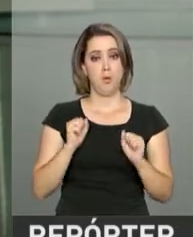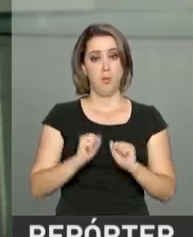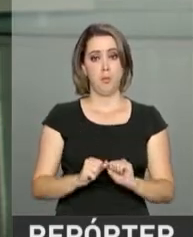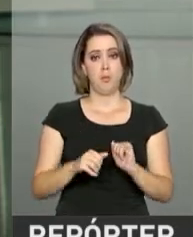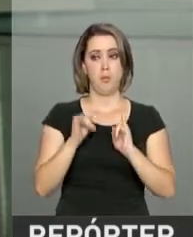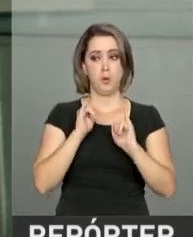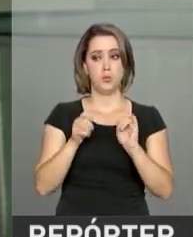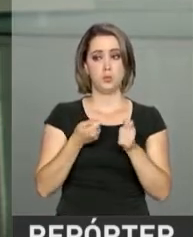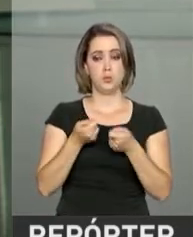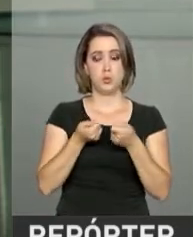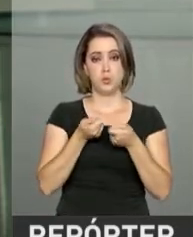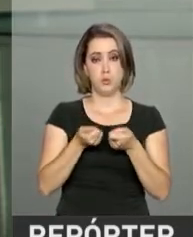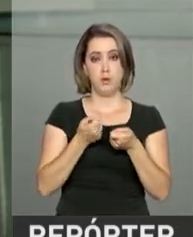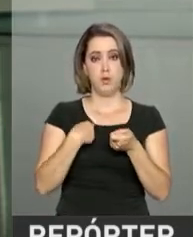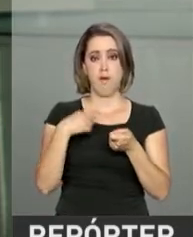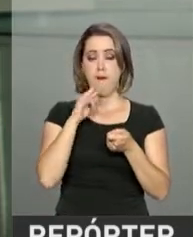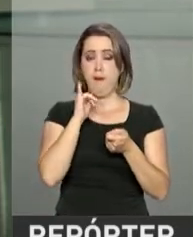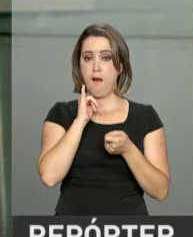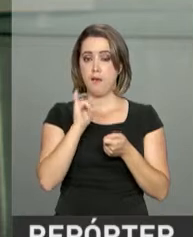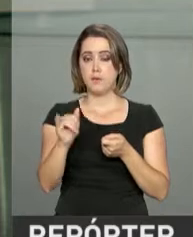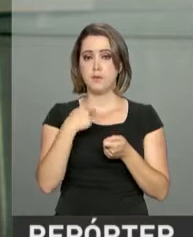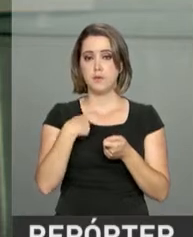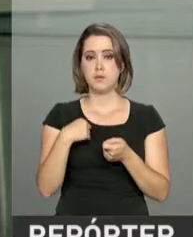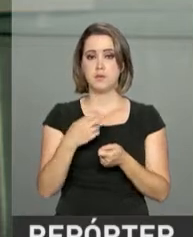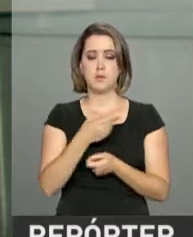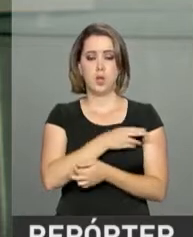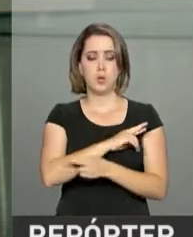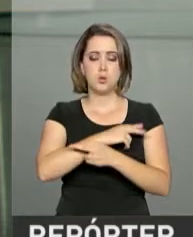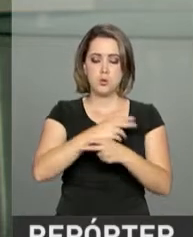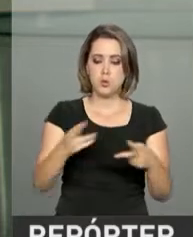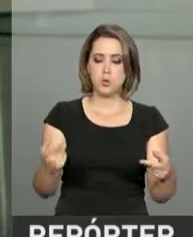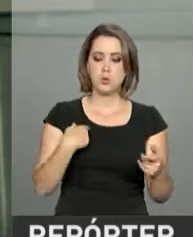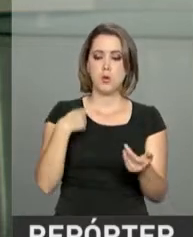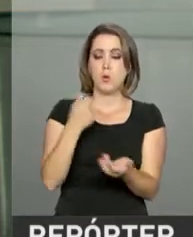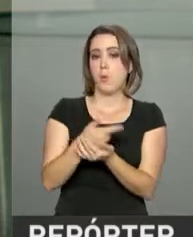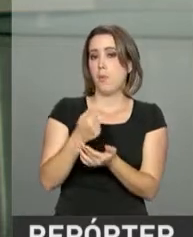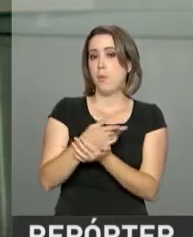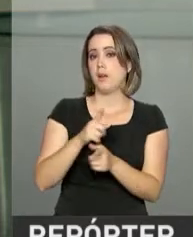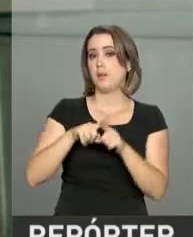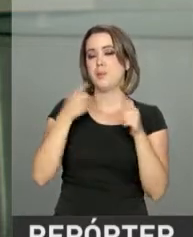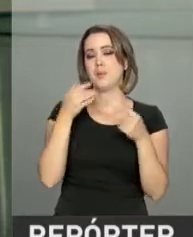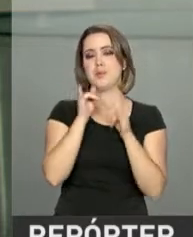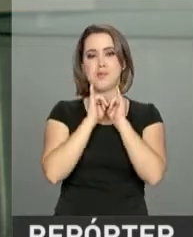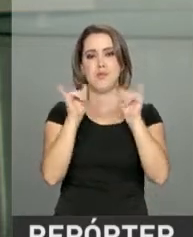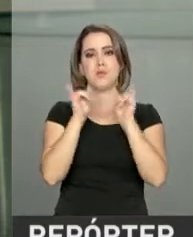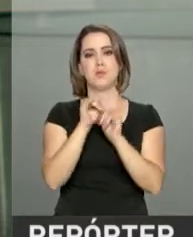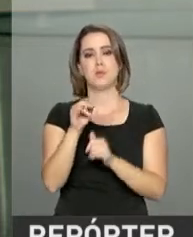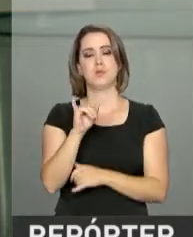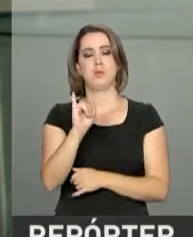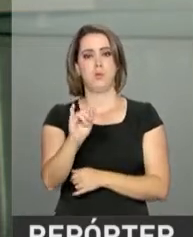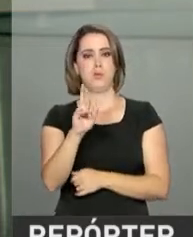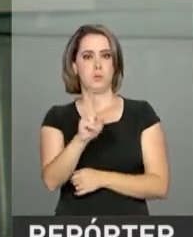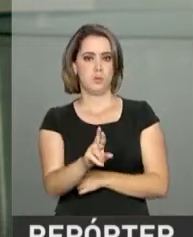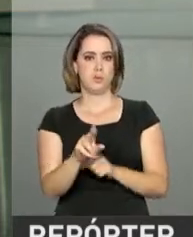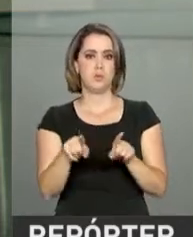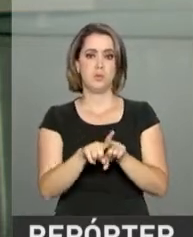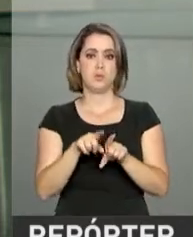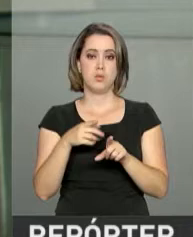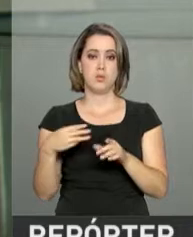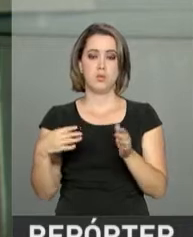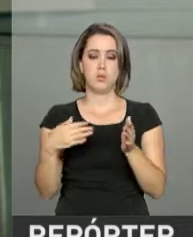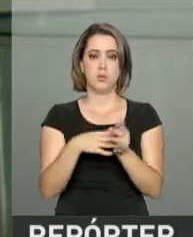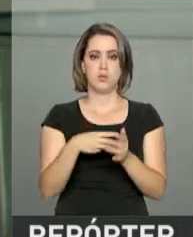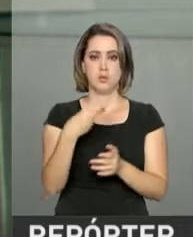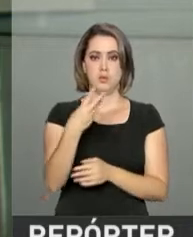ser regularizados os bens não declarados até 30 de junho de 2016. Quem participou